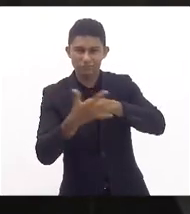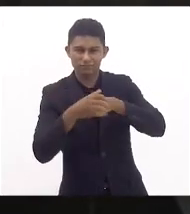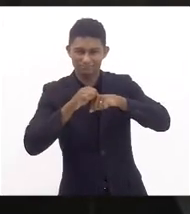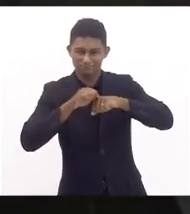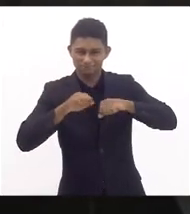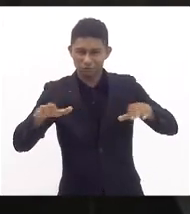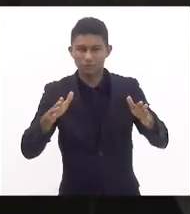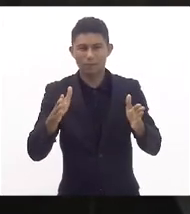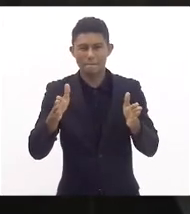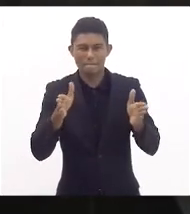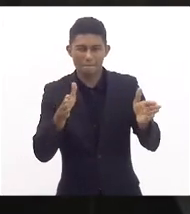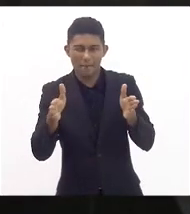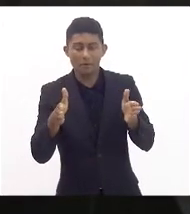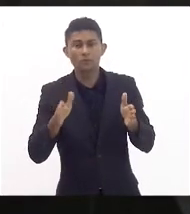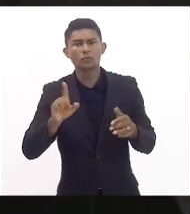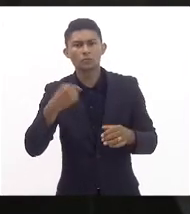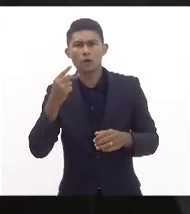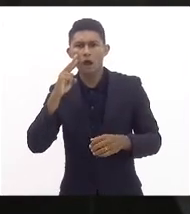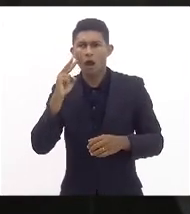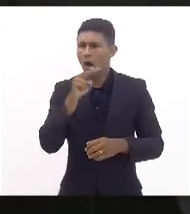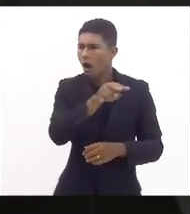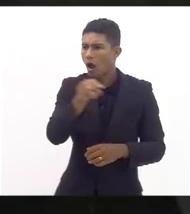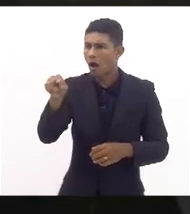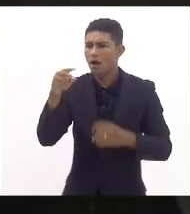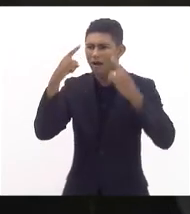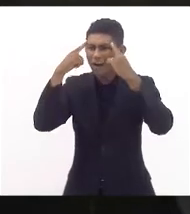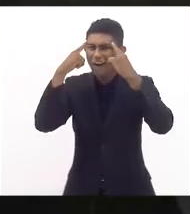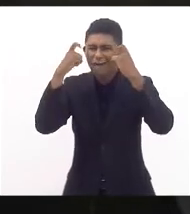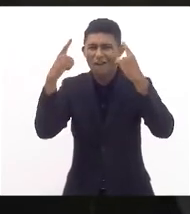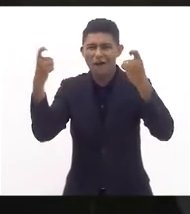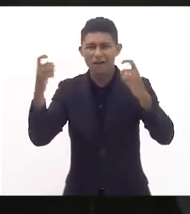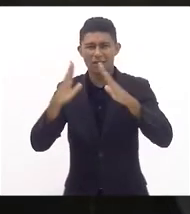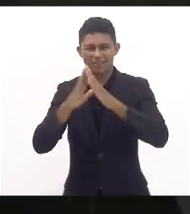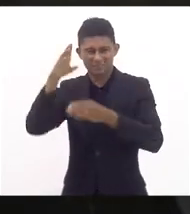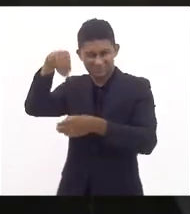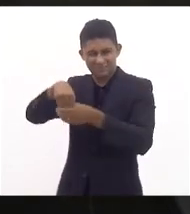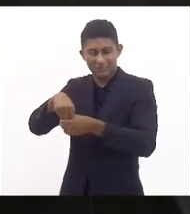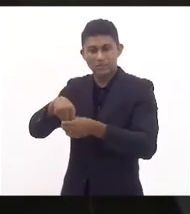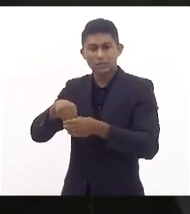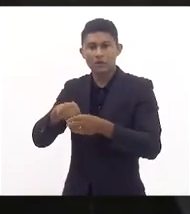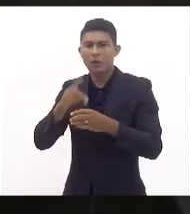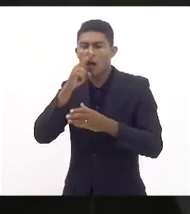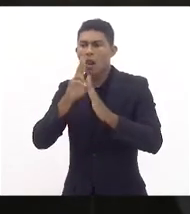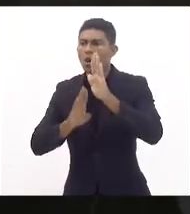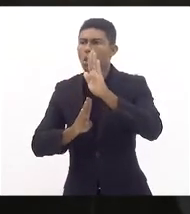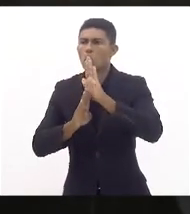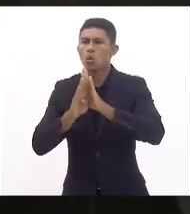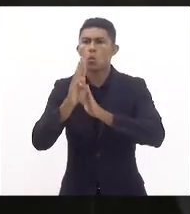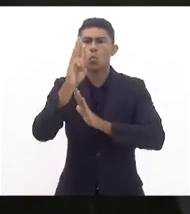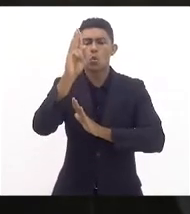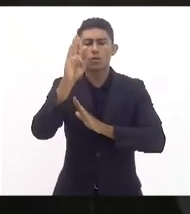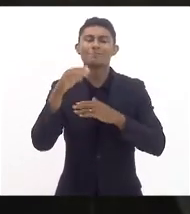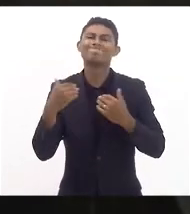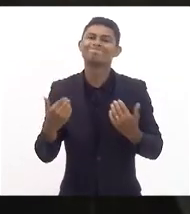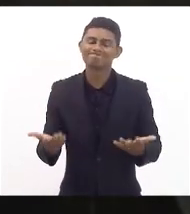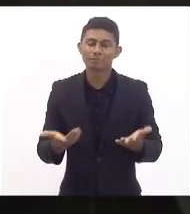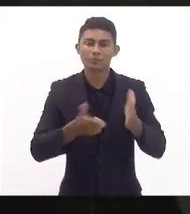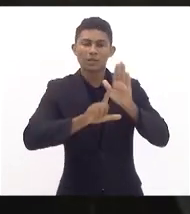pudemos, não é, presenciar o aumento dessa violência doméstica contra a mulher, a garantia